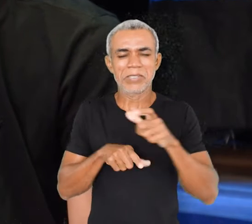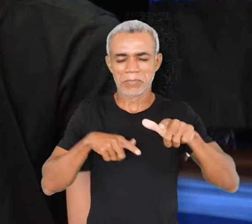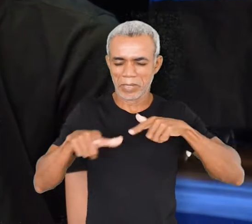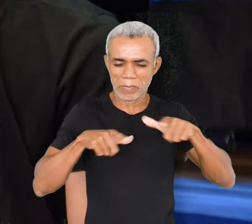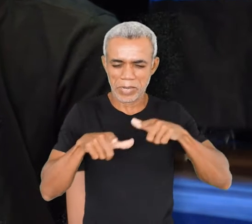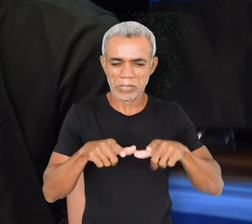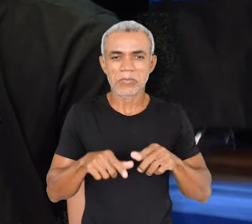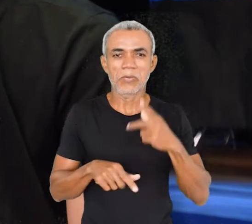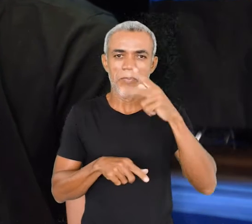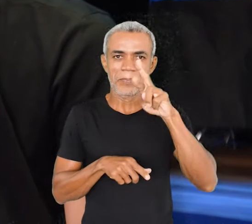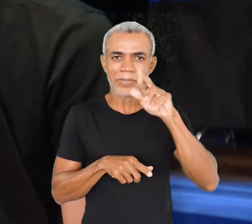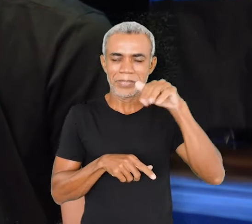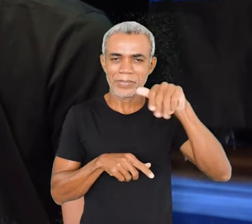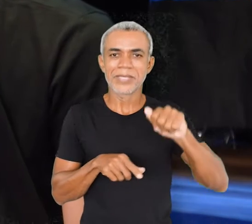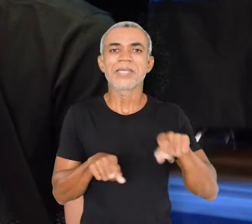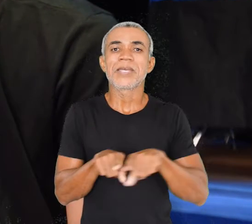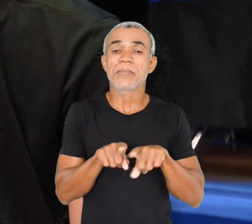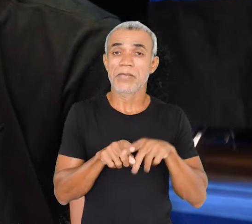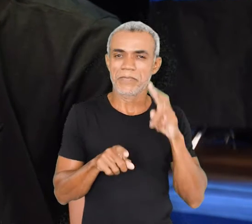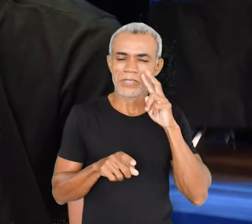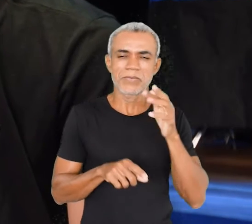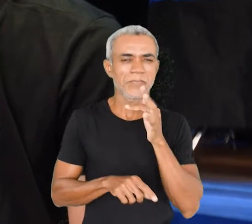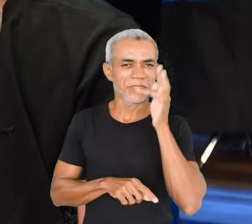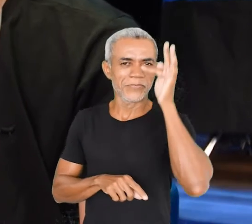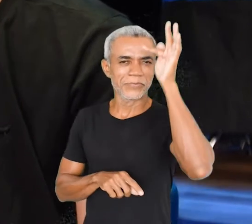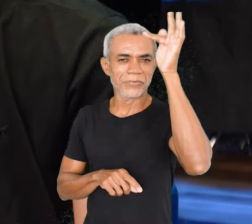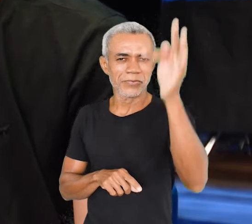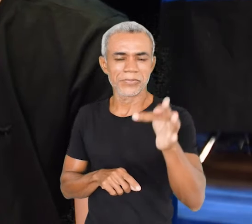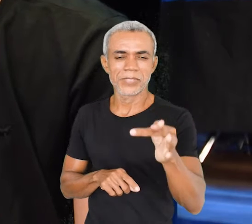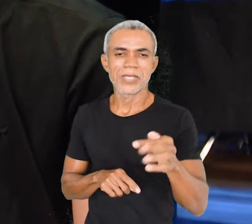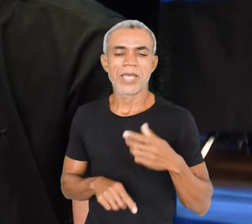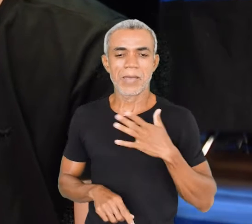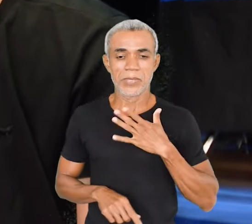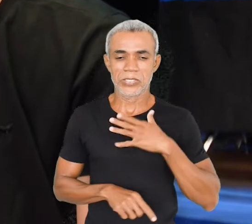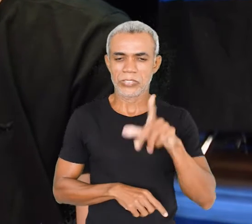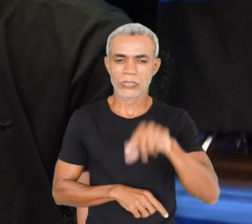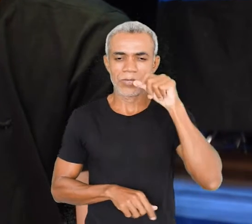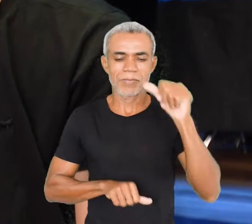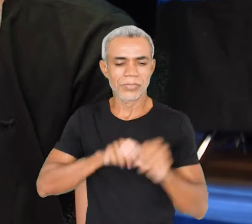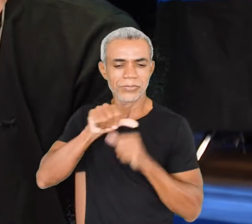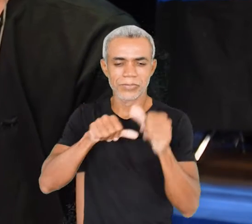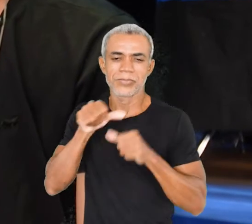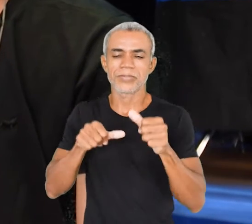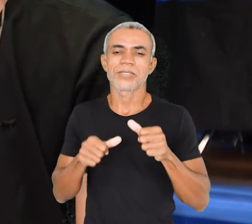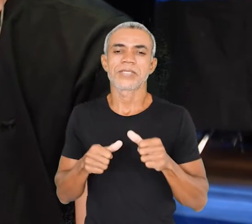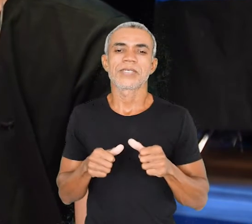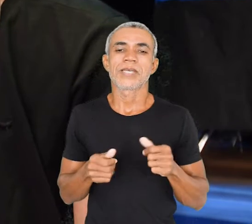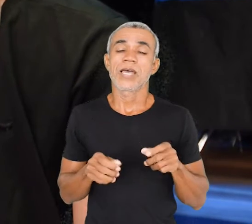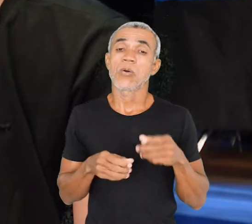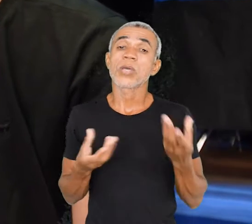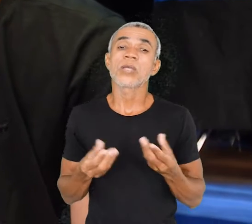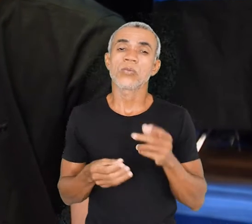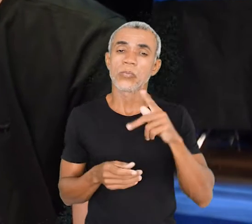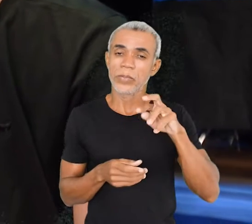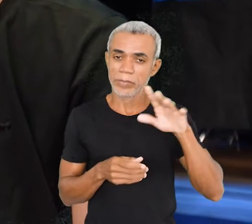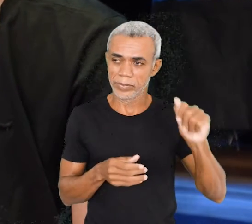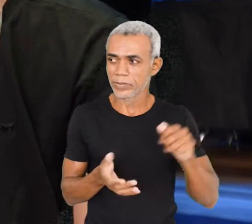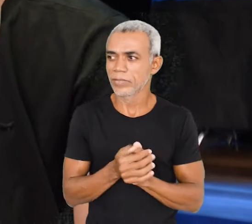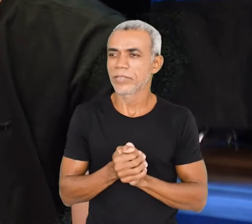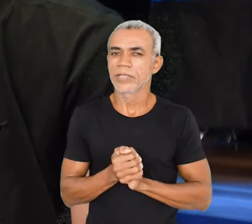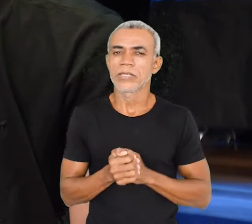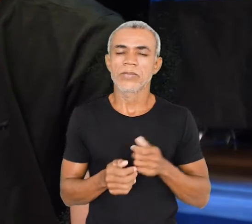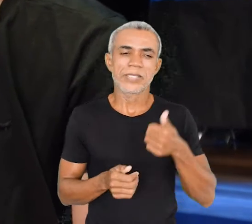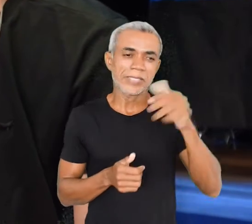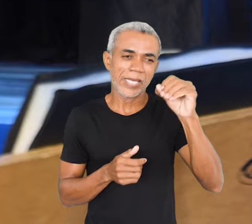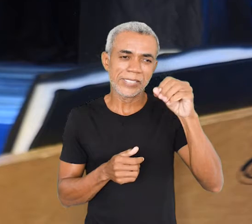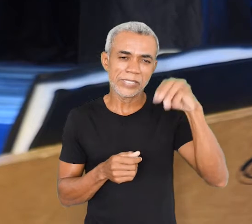esses 10 anos de carreira no Prima. Minha visão sobre o futuro, sobre minhas escolhas mudou bastante